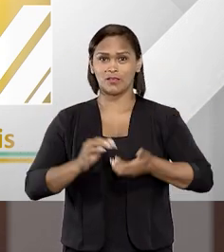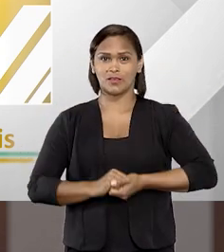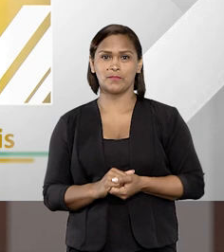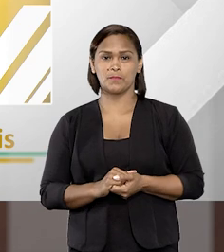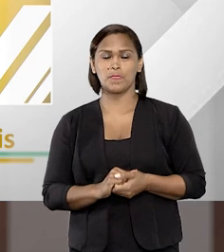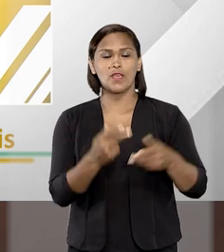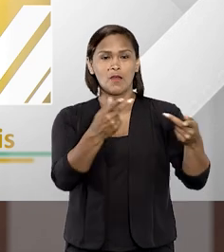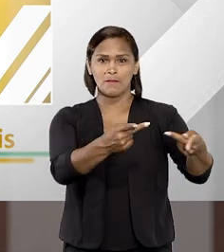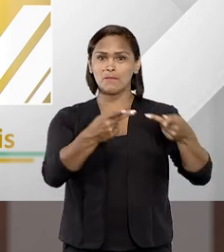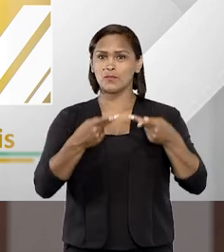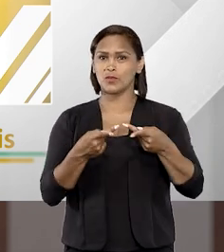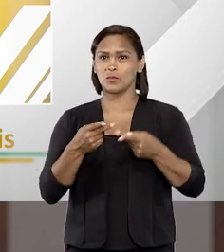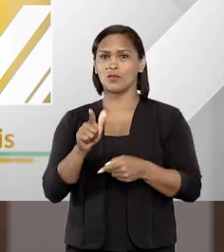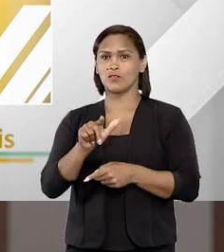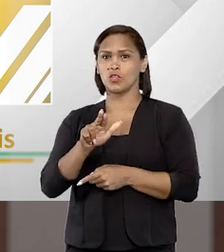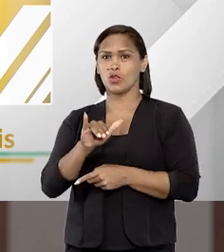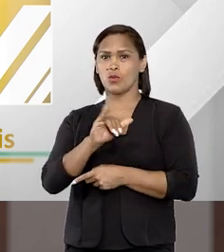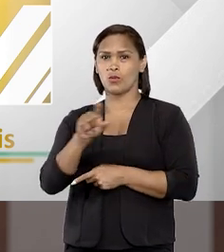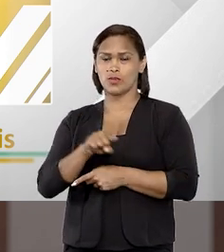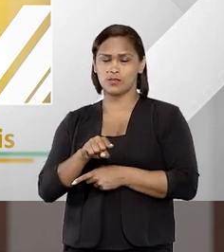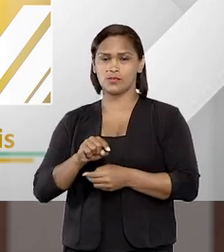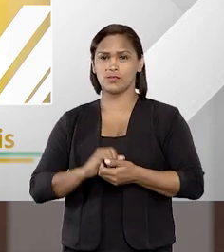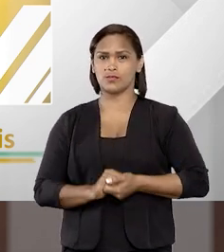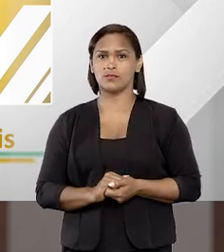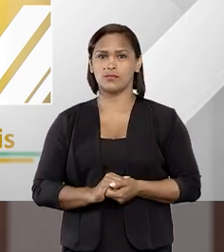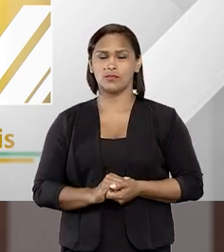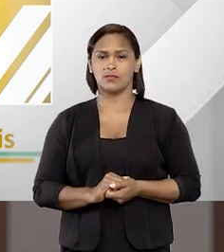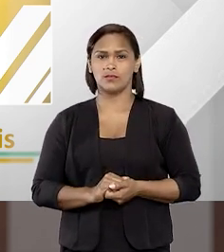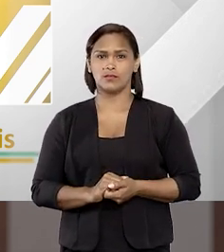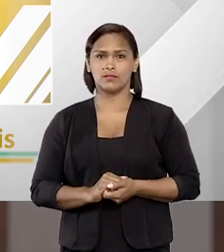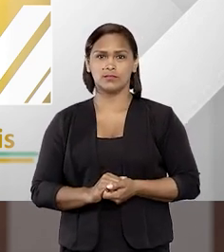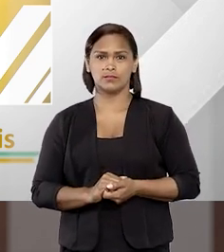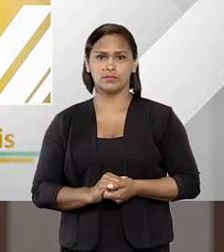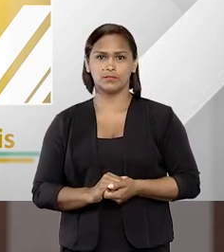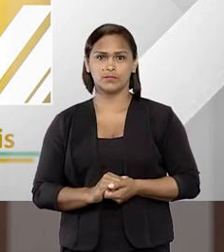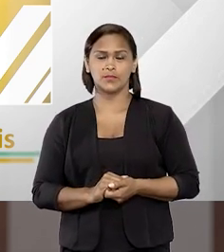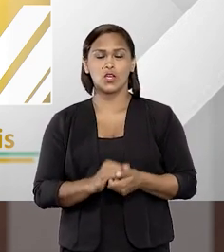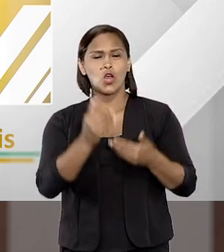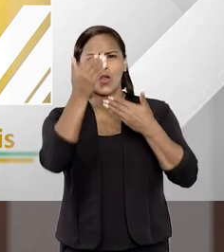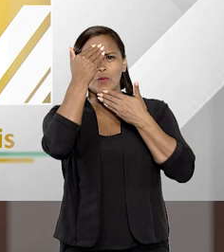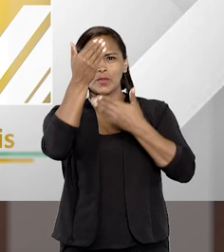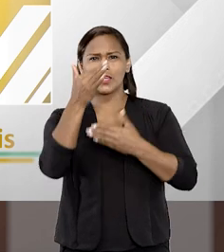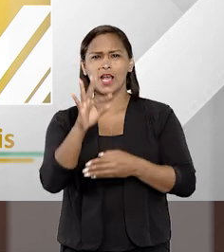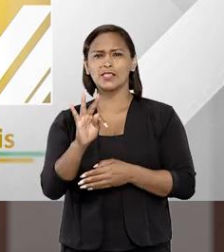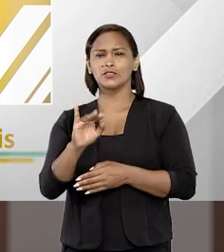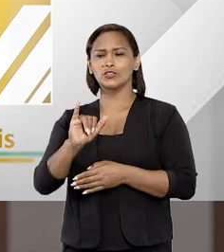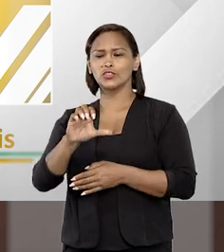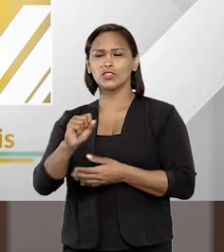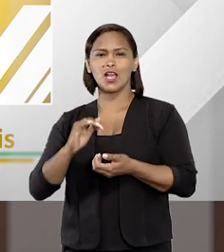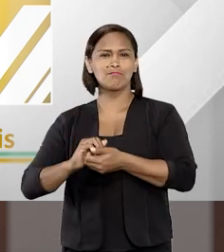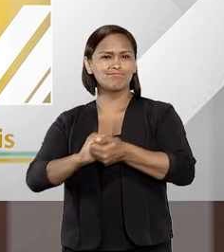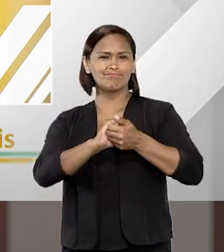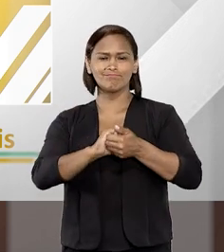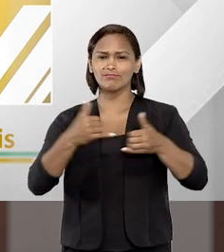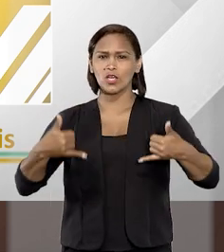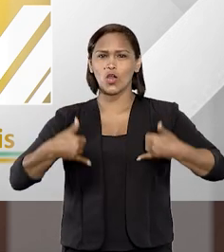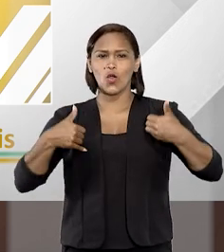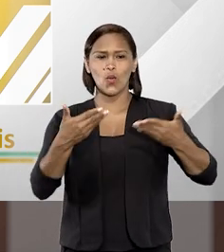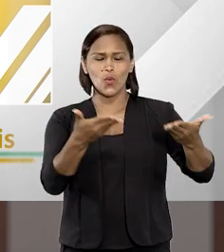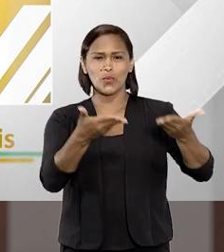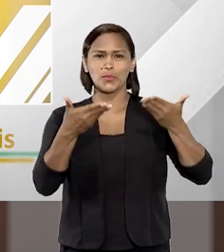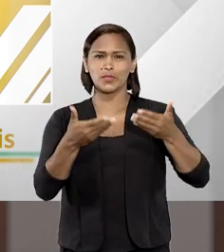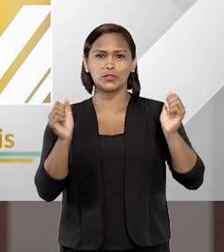seja muito bem-vindo Doutor na frente Obrigado Tiago um prazer estar aqui com